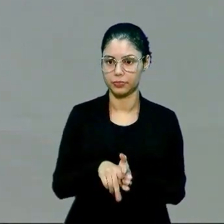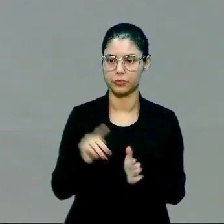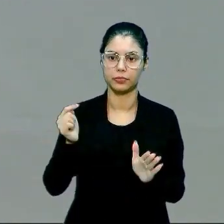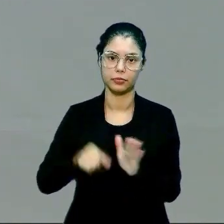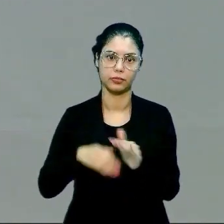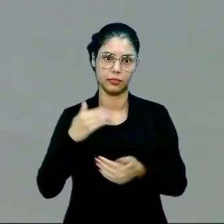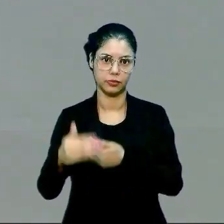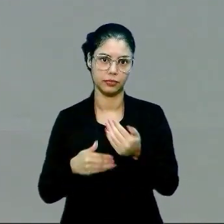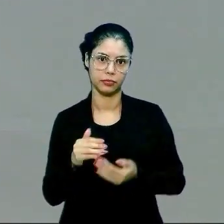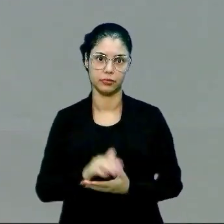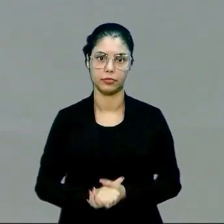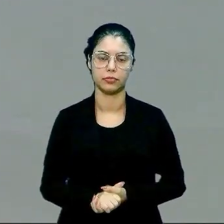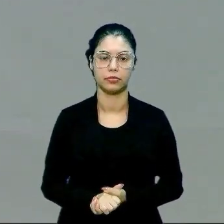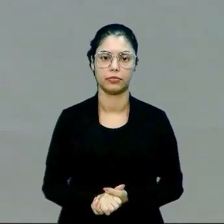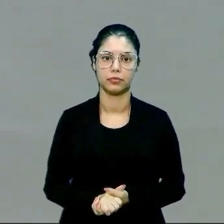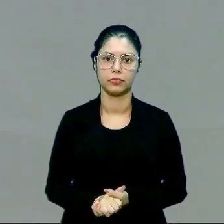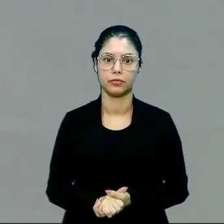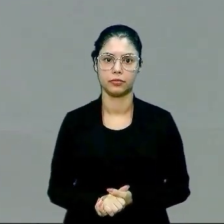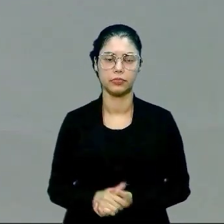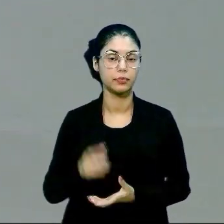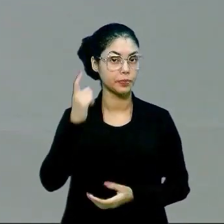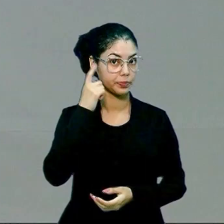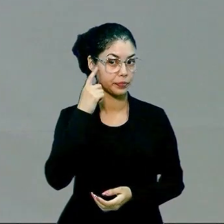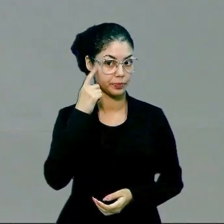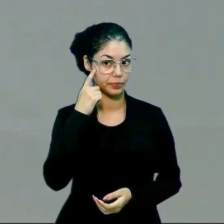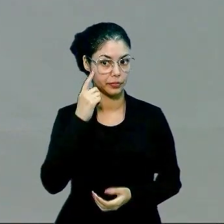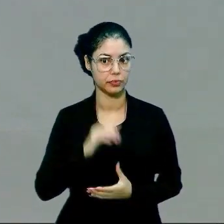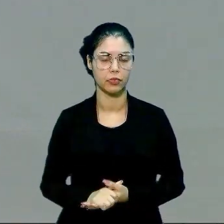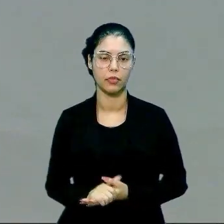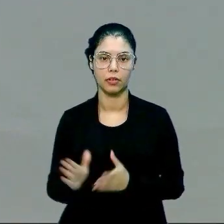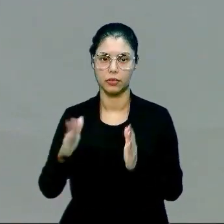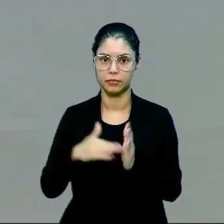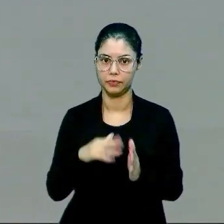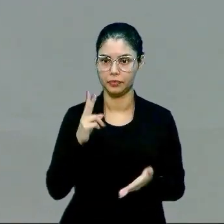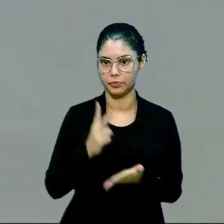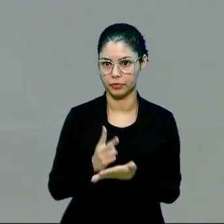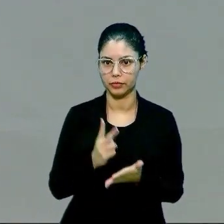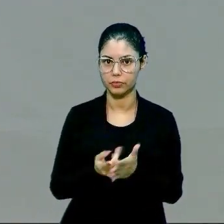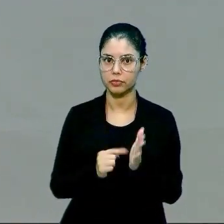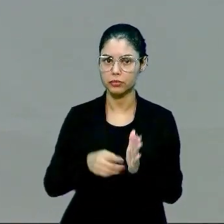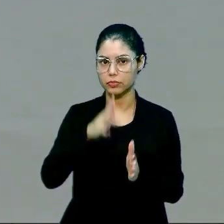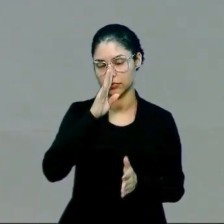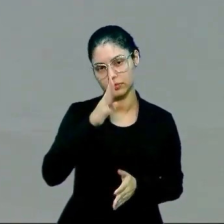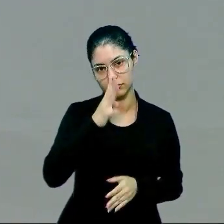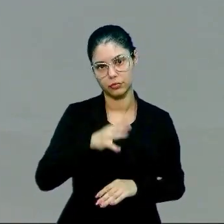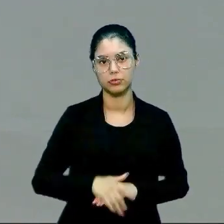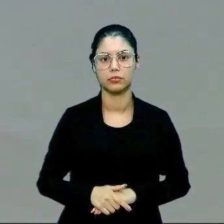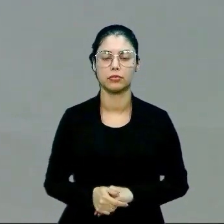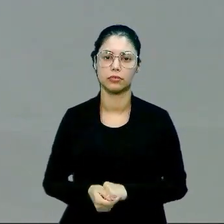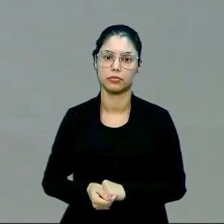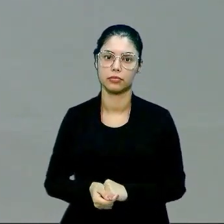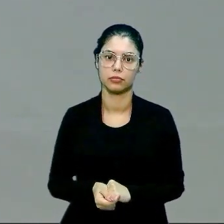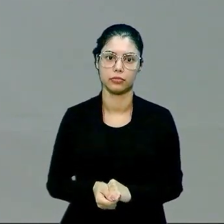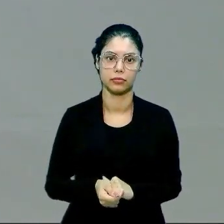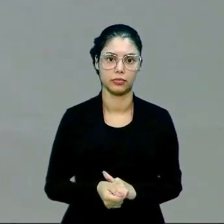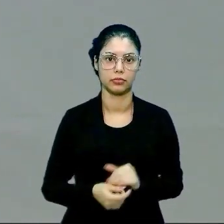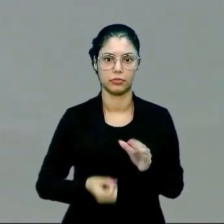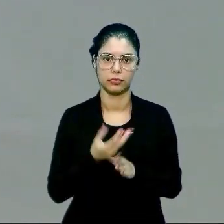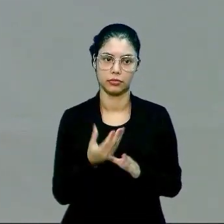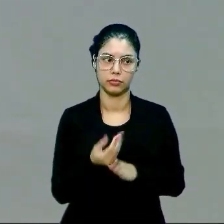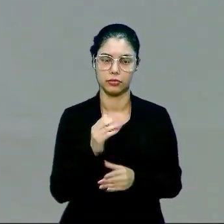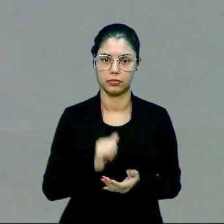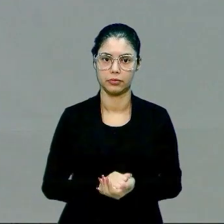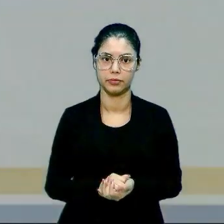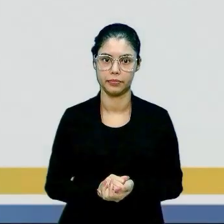dela, desenvolvendo diversos sentimentos, diversos pensamentos e até um ponto crítico acerca da produção